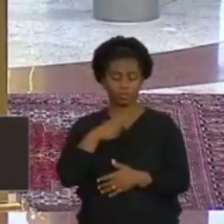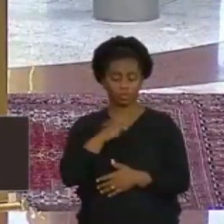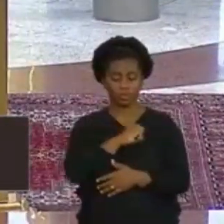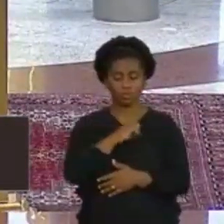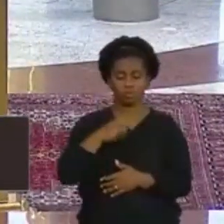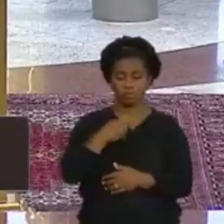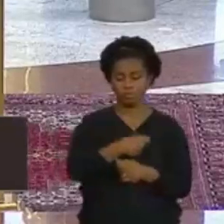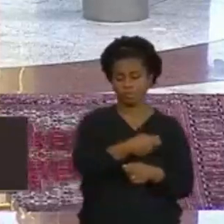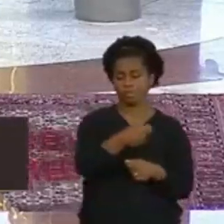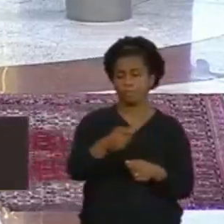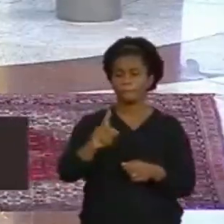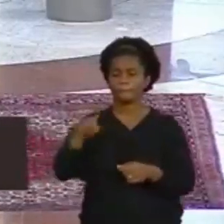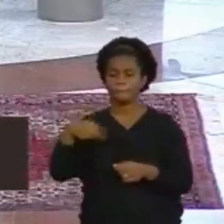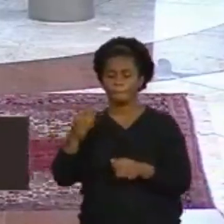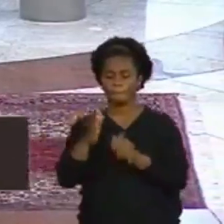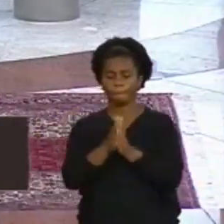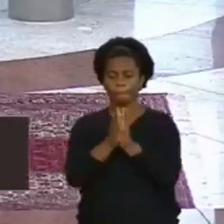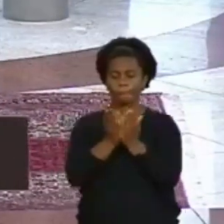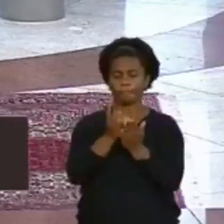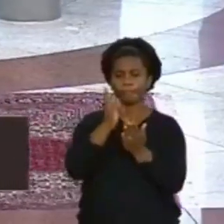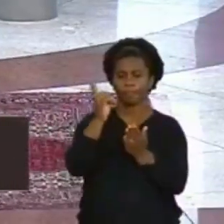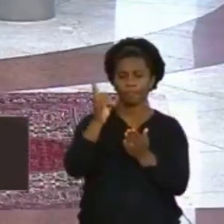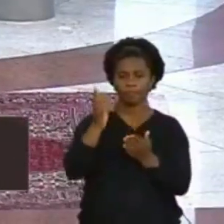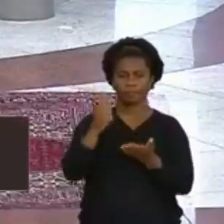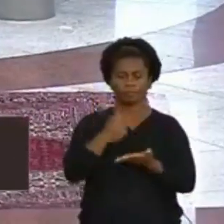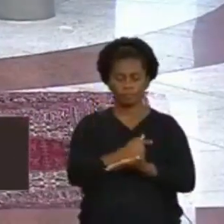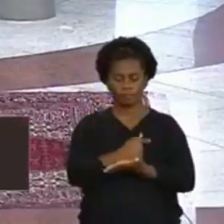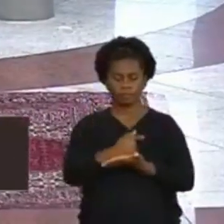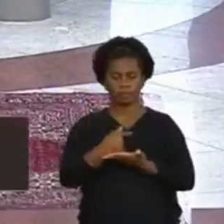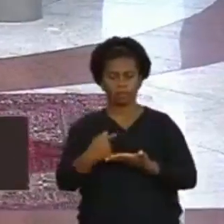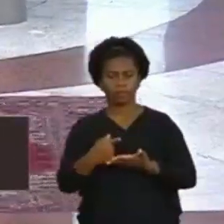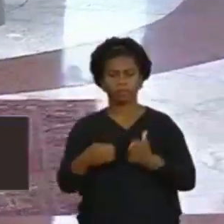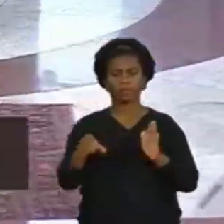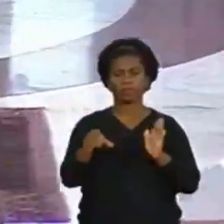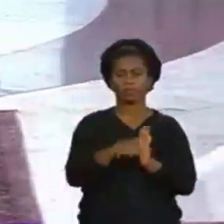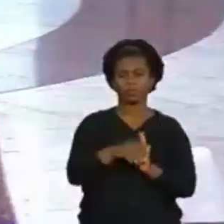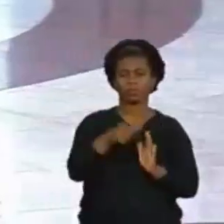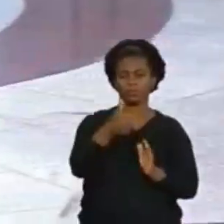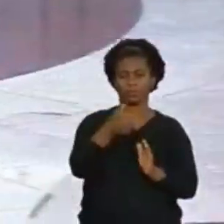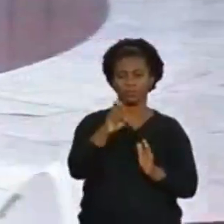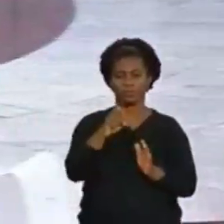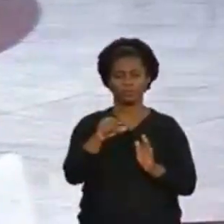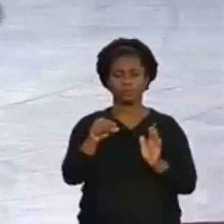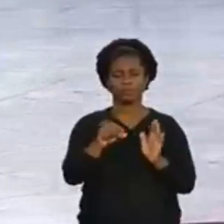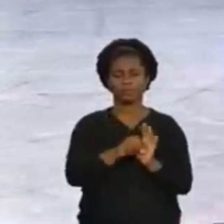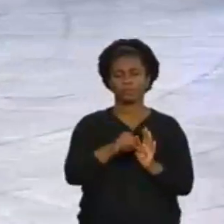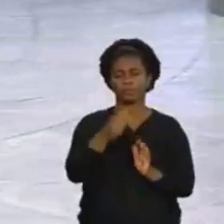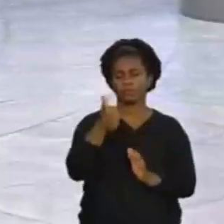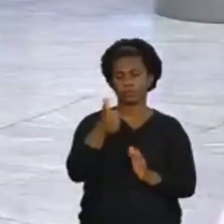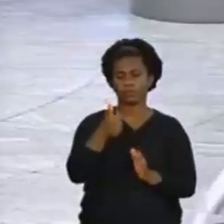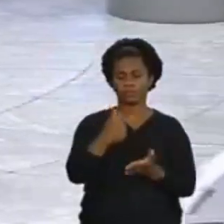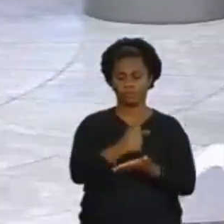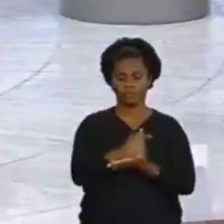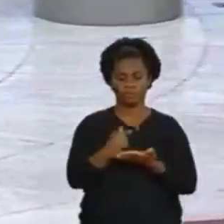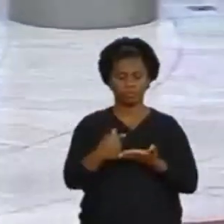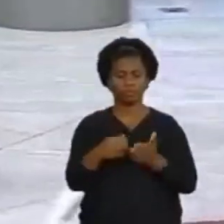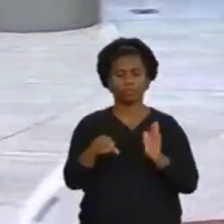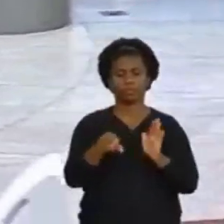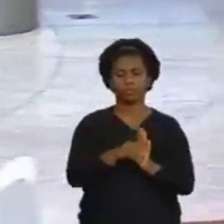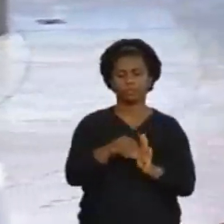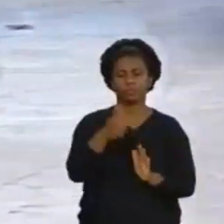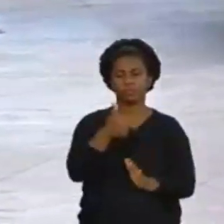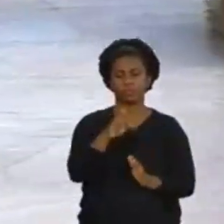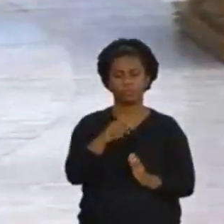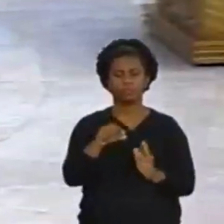você abre a sua Bíblia no livro de Gênesis 15, no versículo 1, Gênesis 15, 1. Vamos cantar